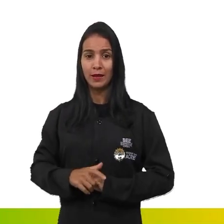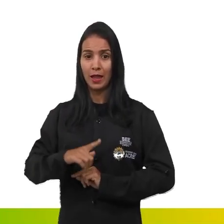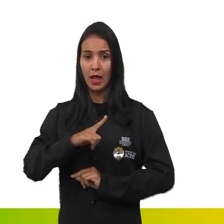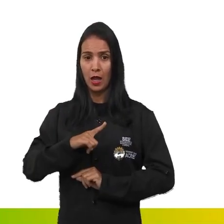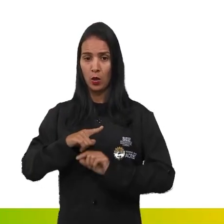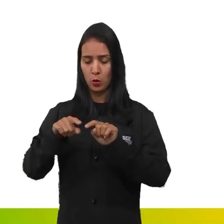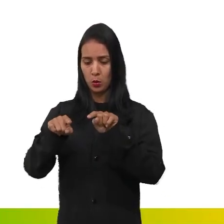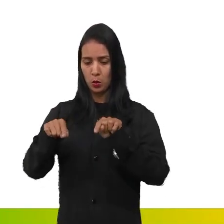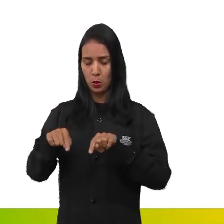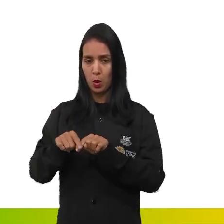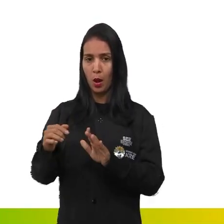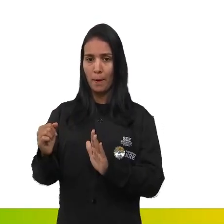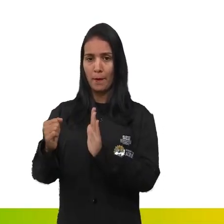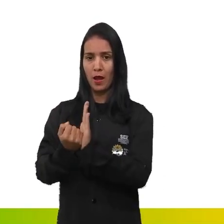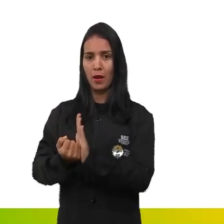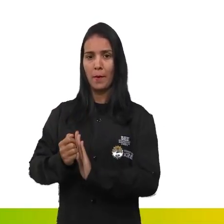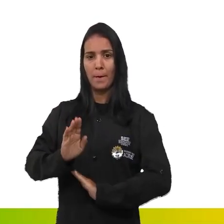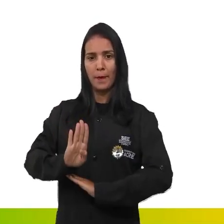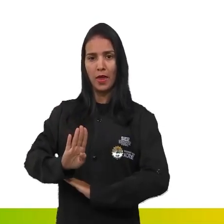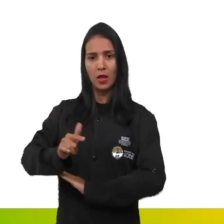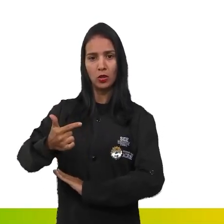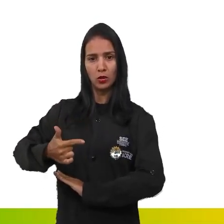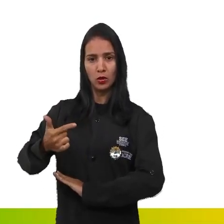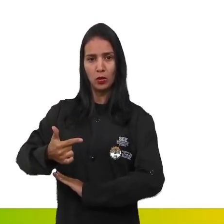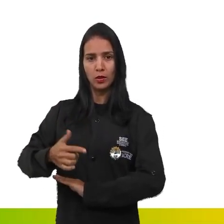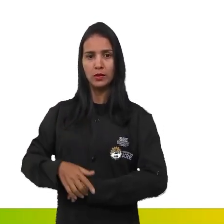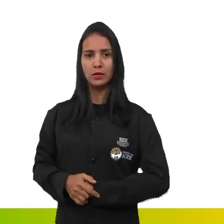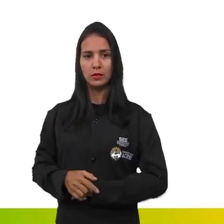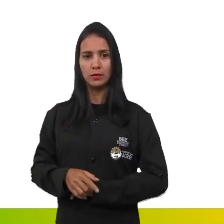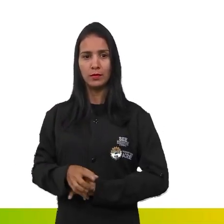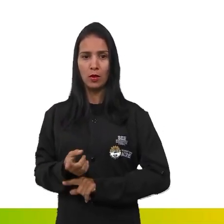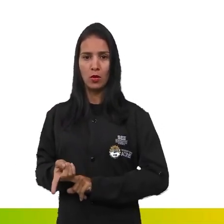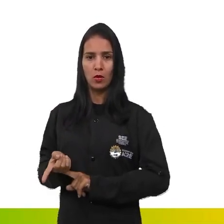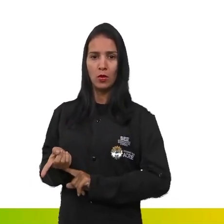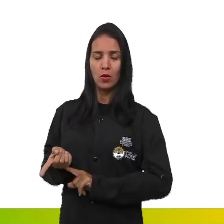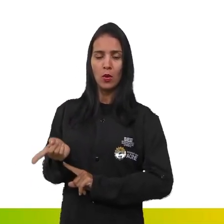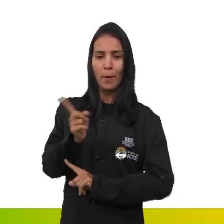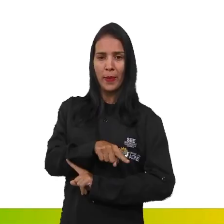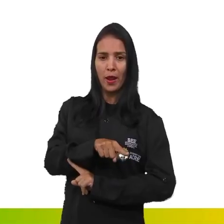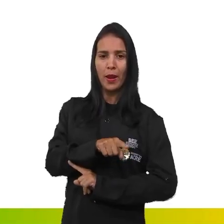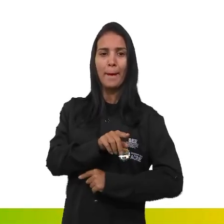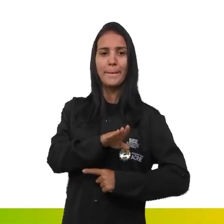B2 no paralelepípedo, e essa outra área